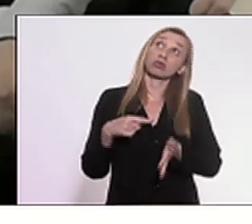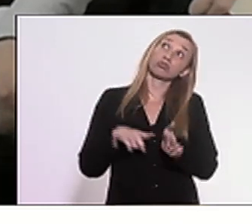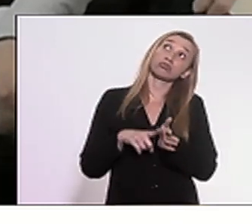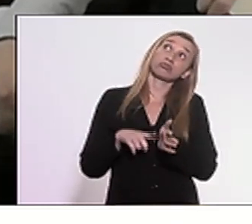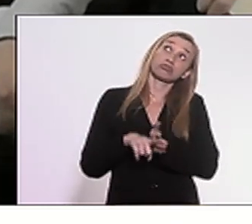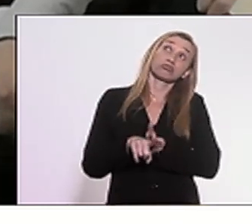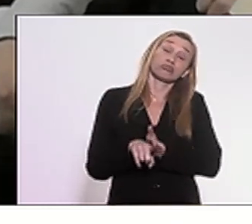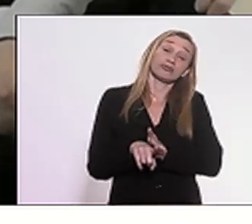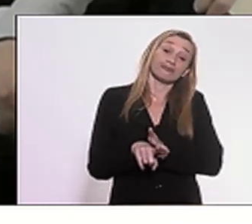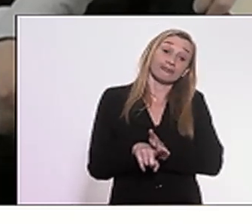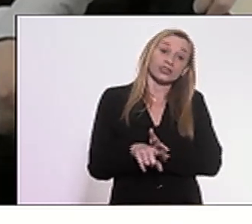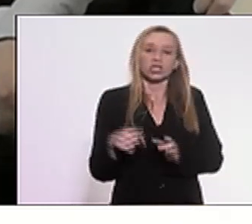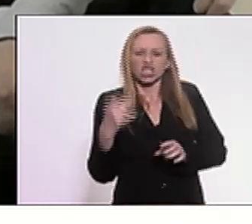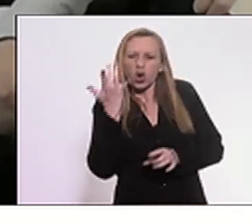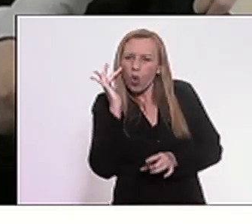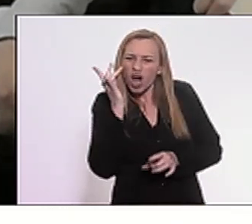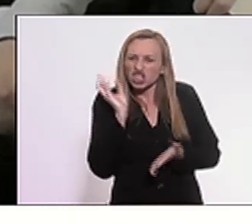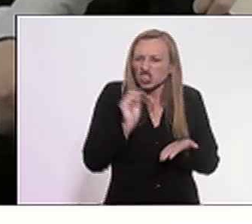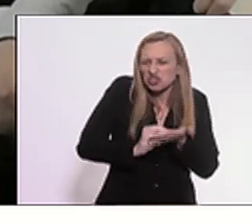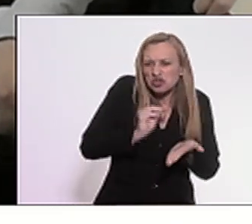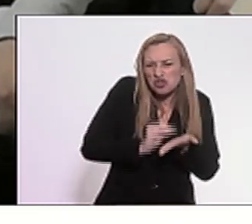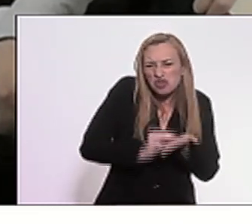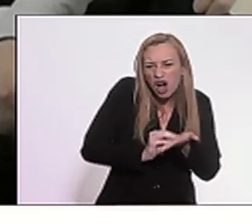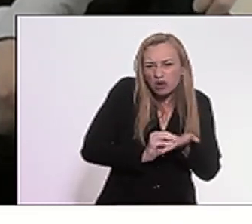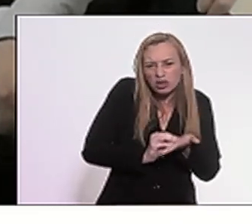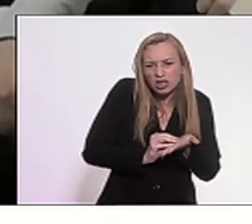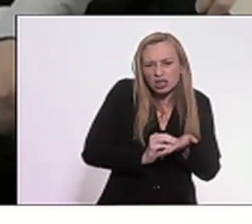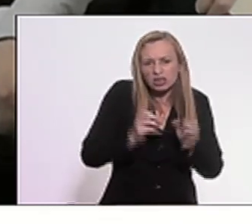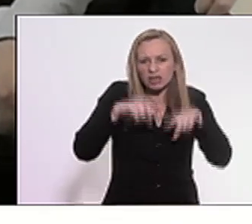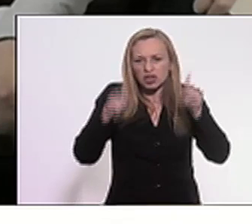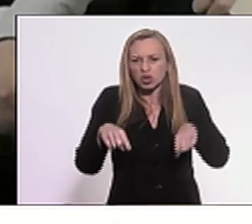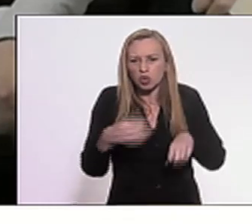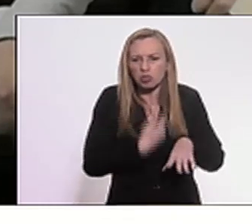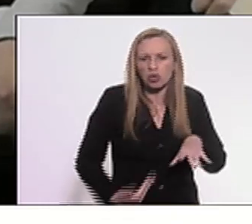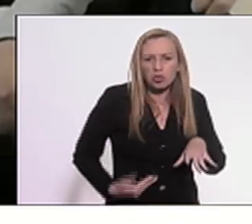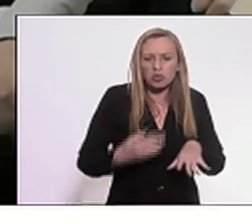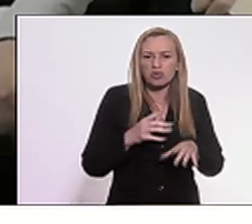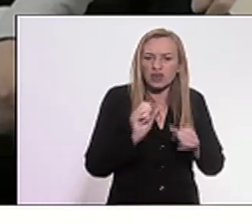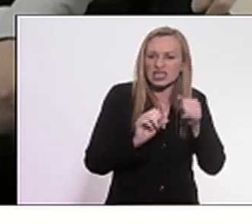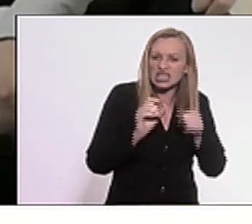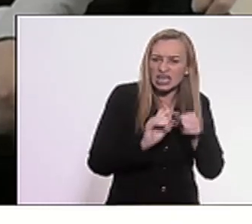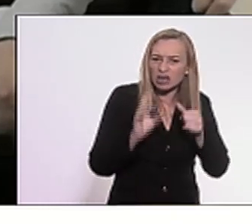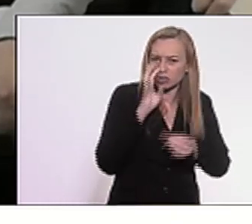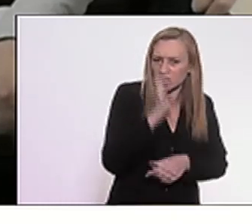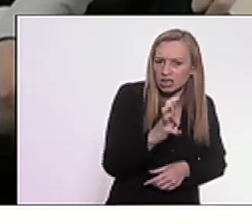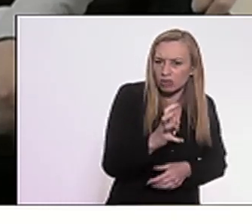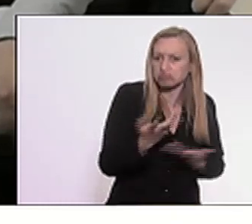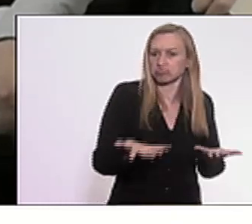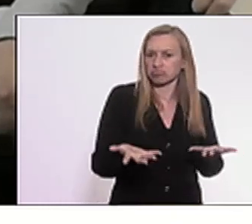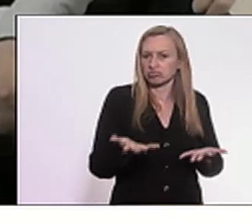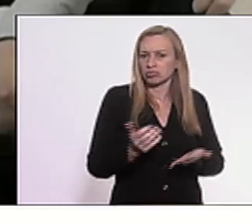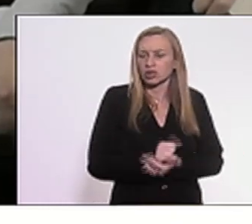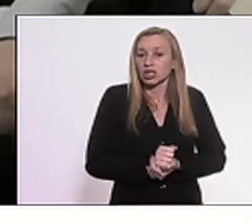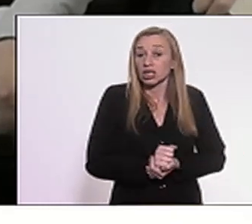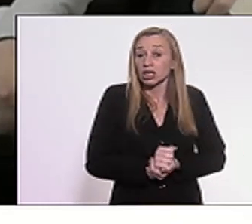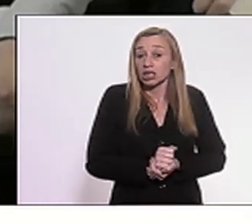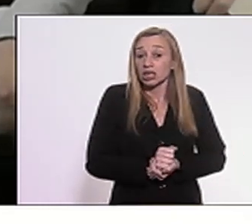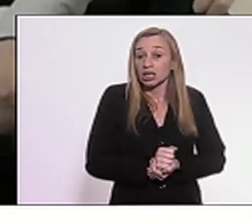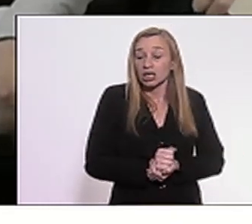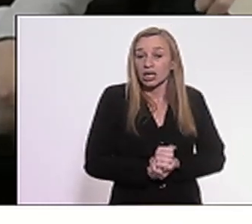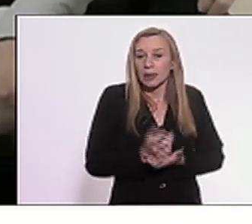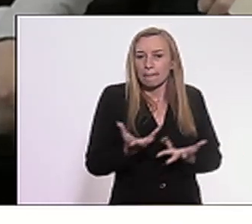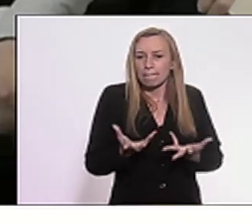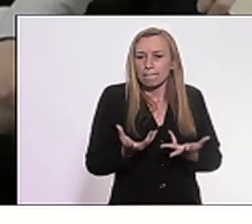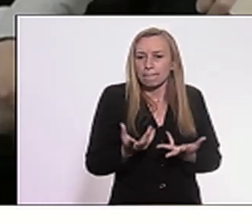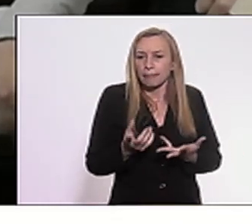né? A gente acha que falta garantias para o servidor fazer a denúncia. A gente está falando aqui da questão do anonimato. A questão do anonimato eu acho que